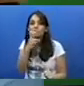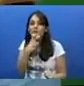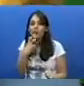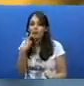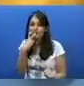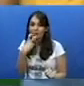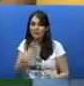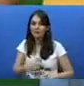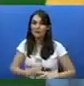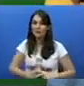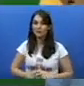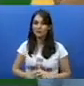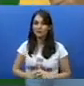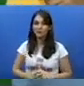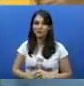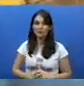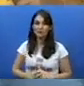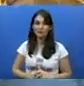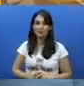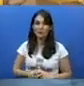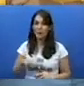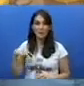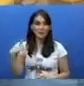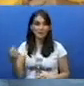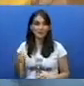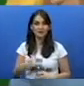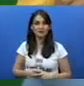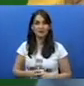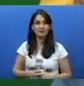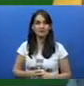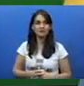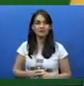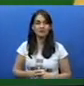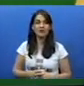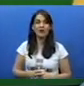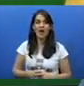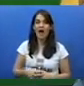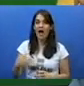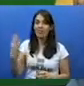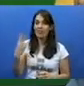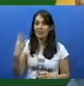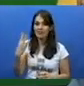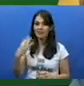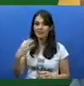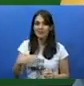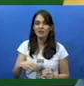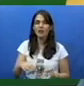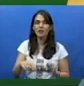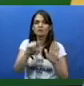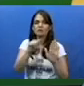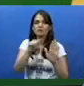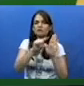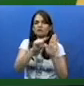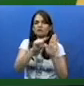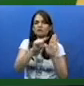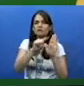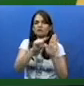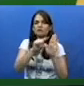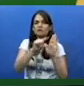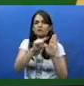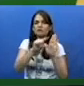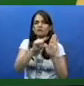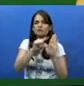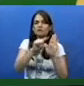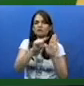pouco. A próxima. Quanto à terceira estrofe, explique